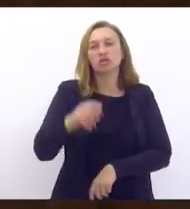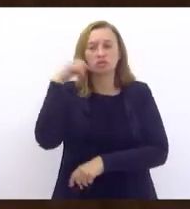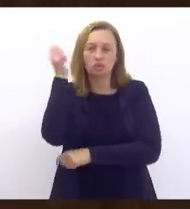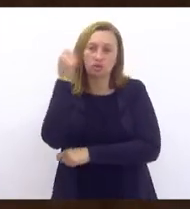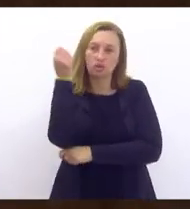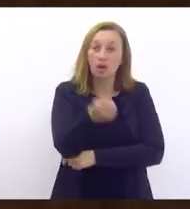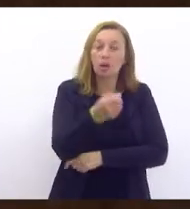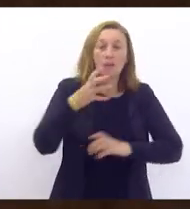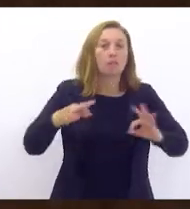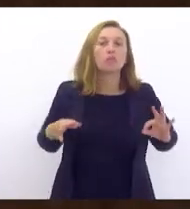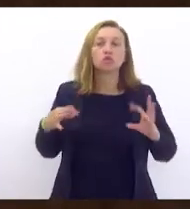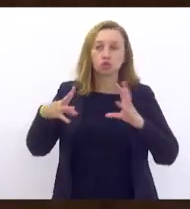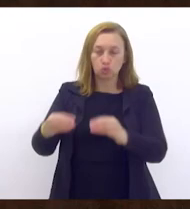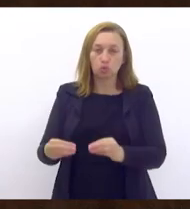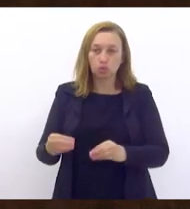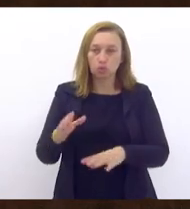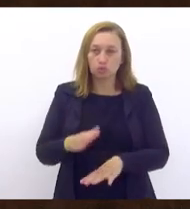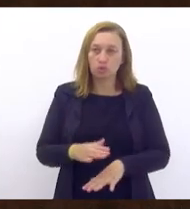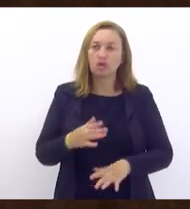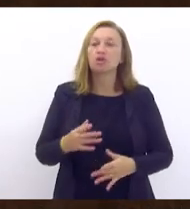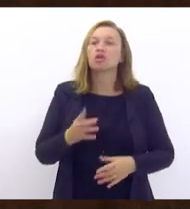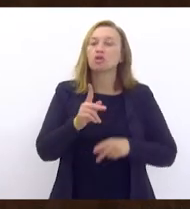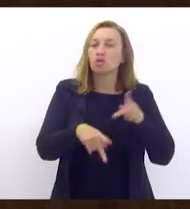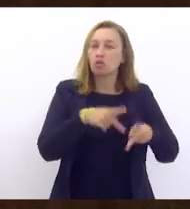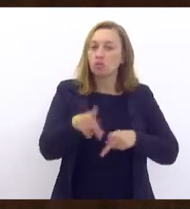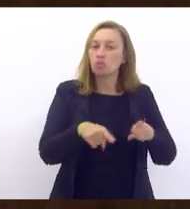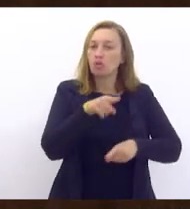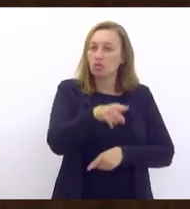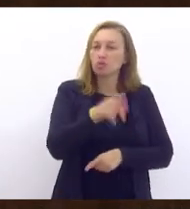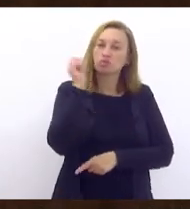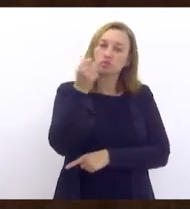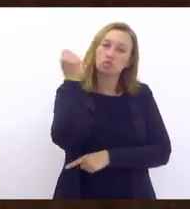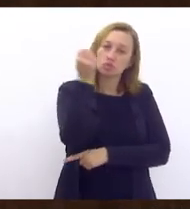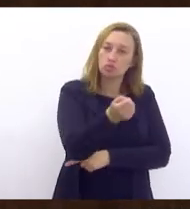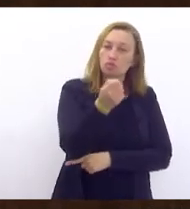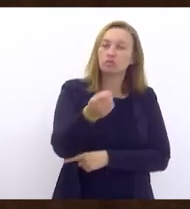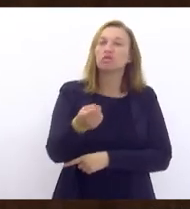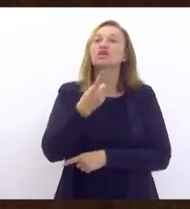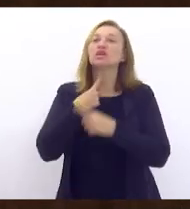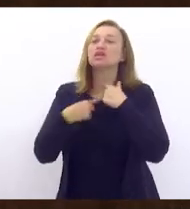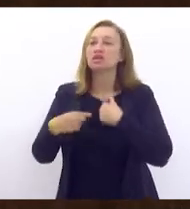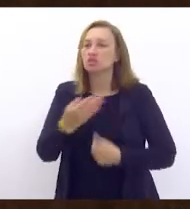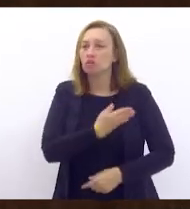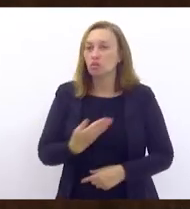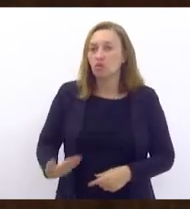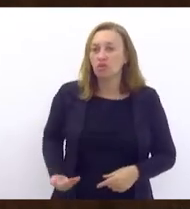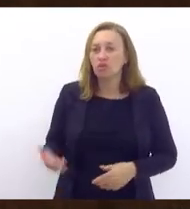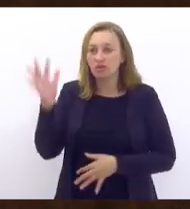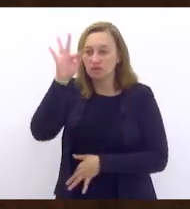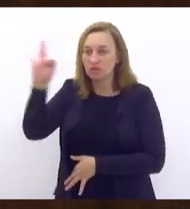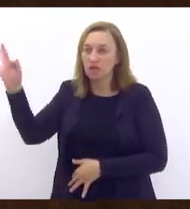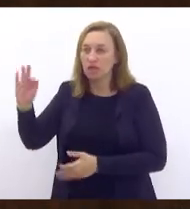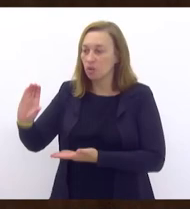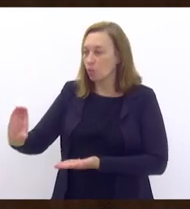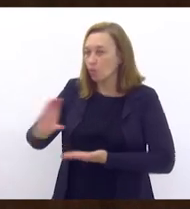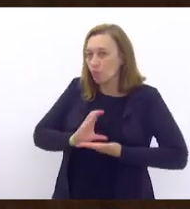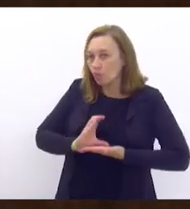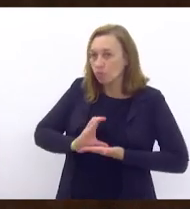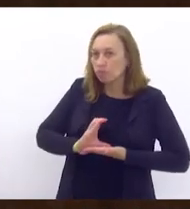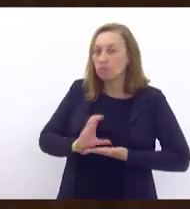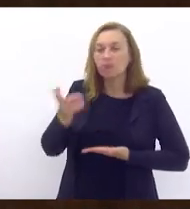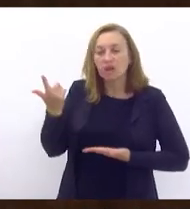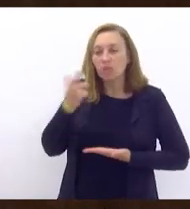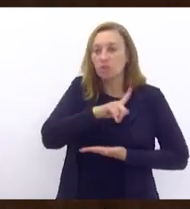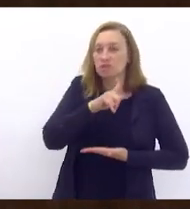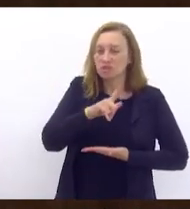que tudo, o que a população do Rio Grande do Sul deseja do governo federal é recursos para